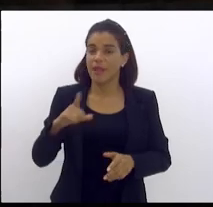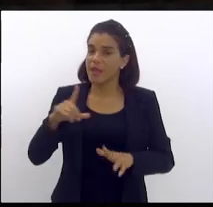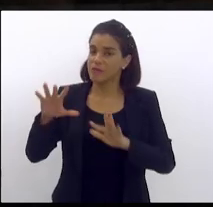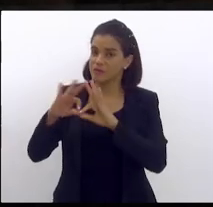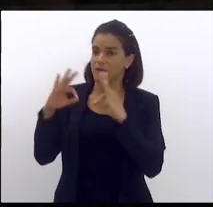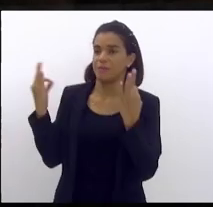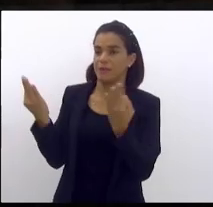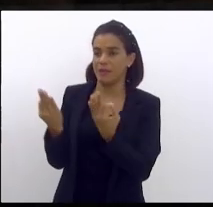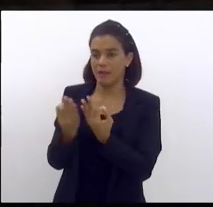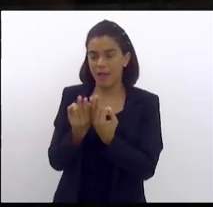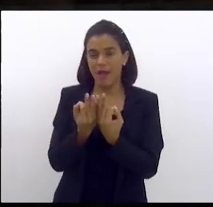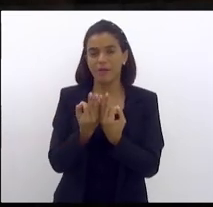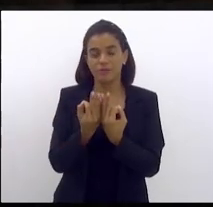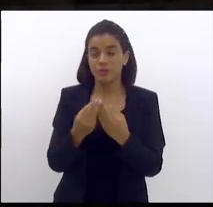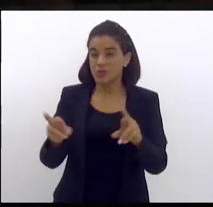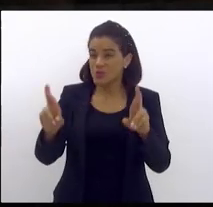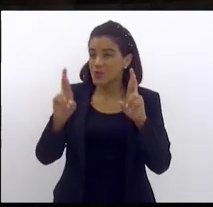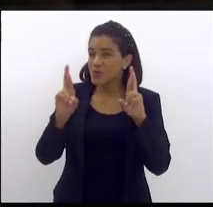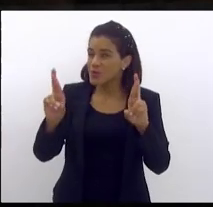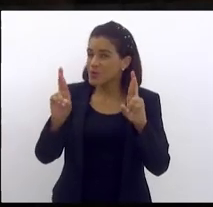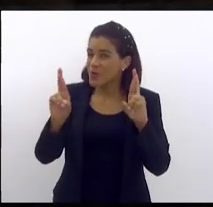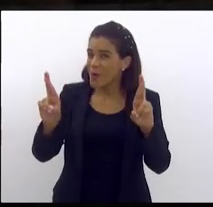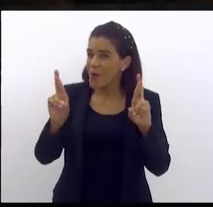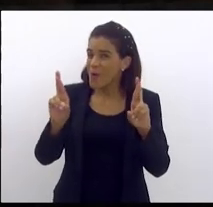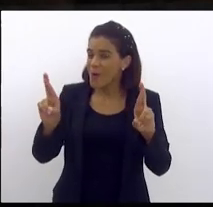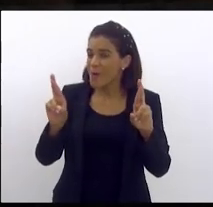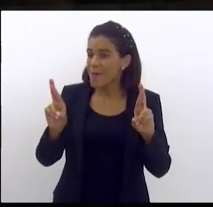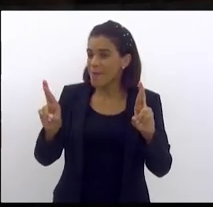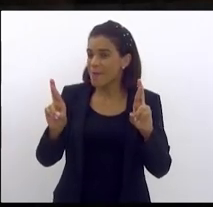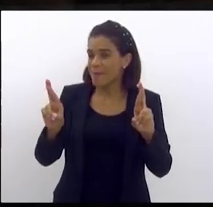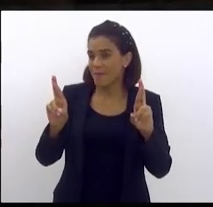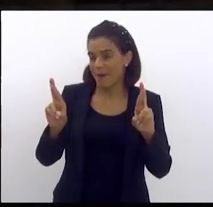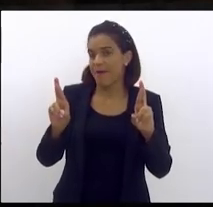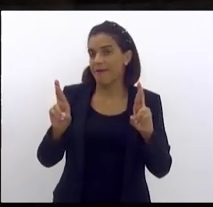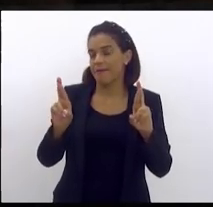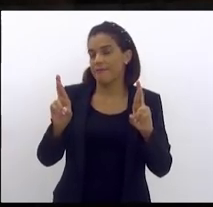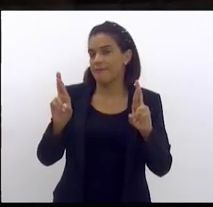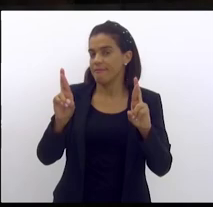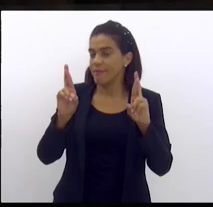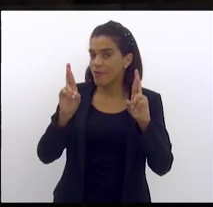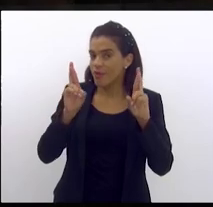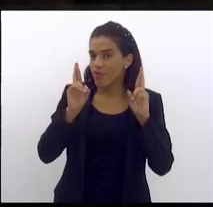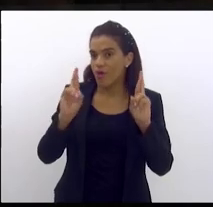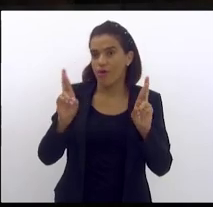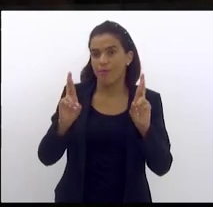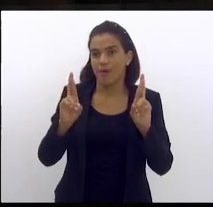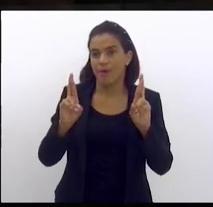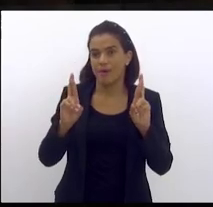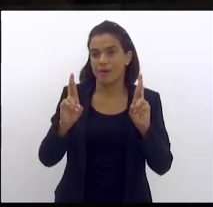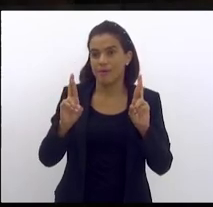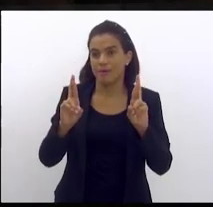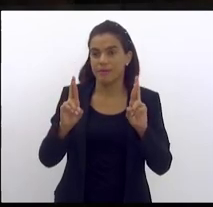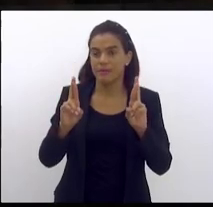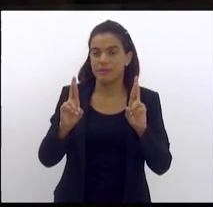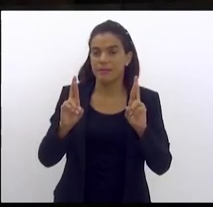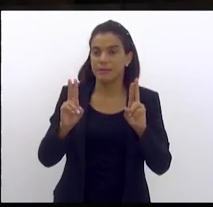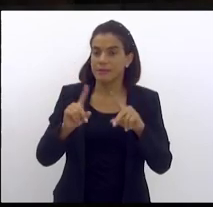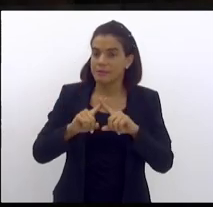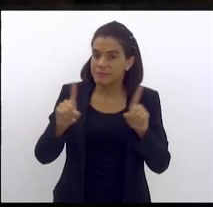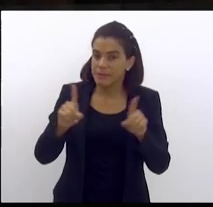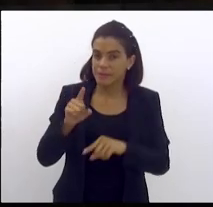familiares Tomara que essa Esperança ela vingue que tomara mas